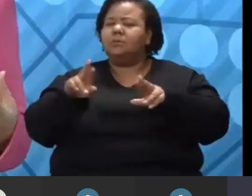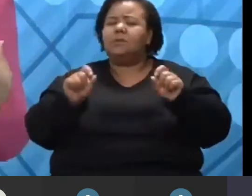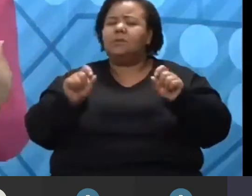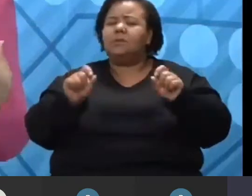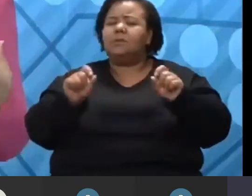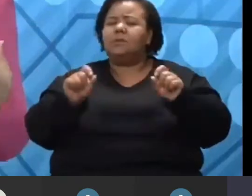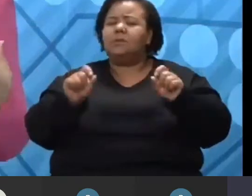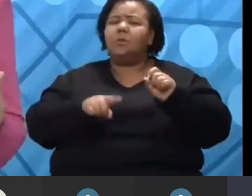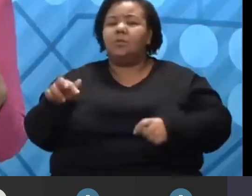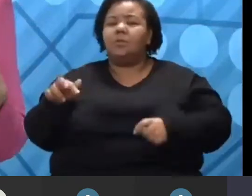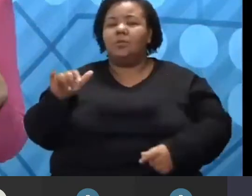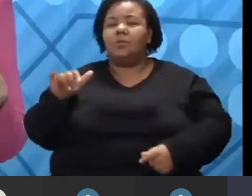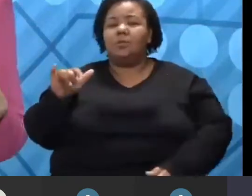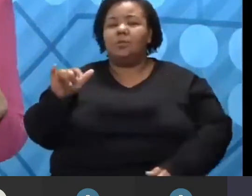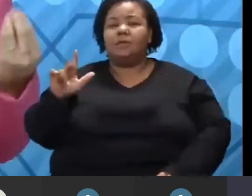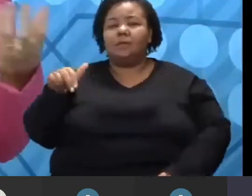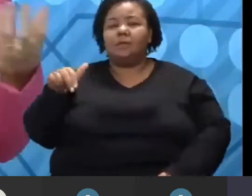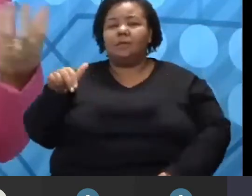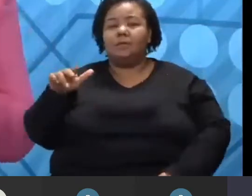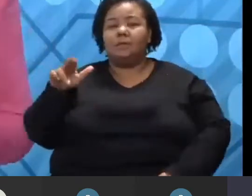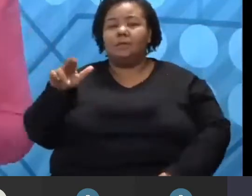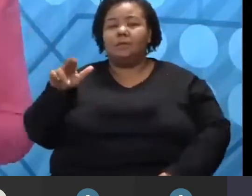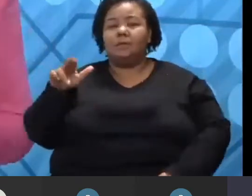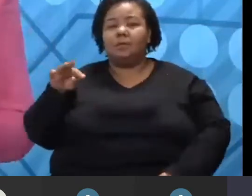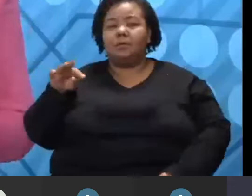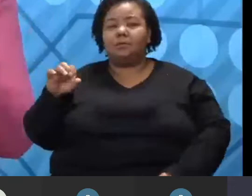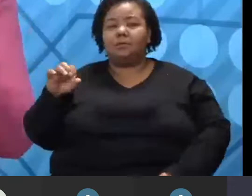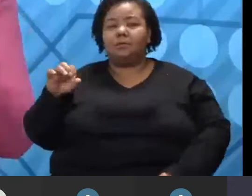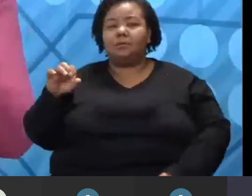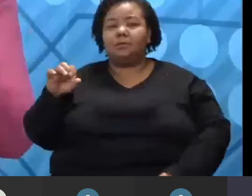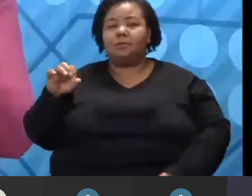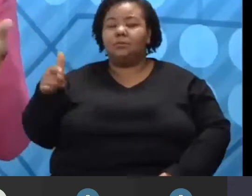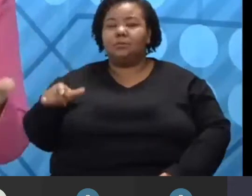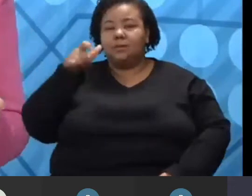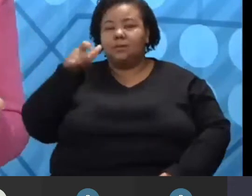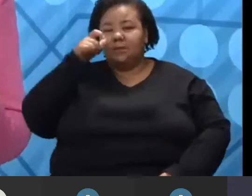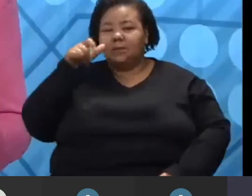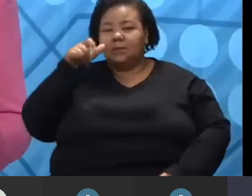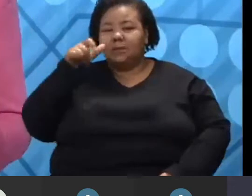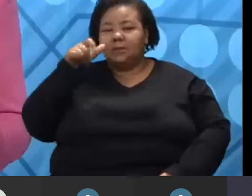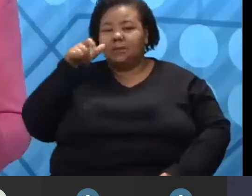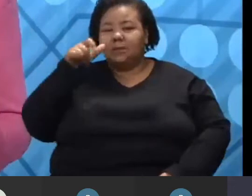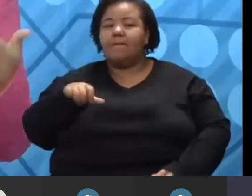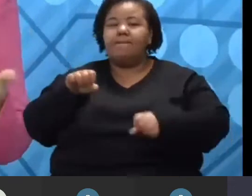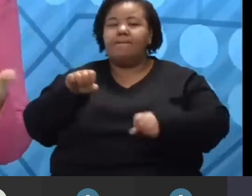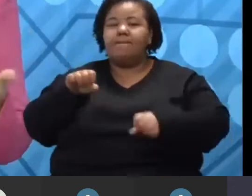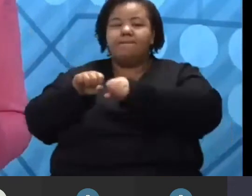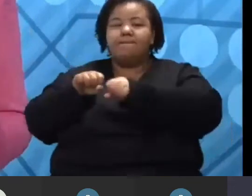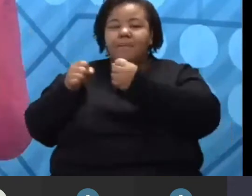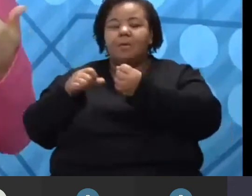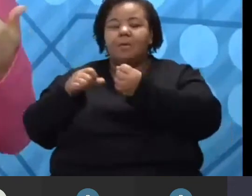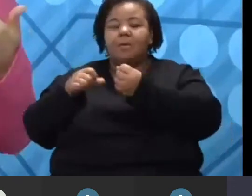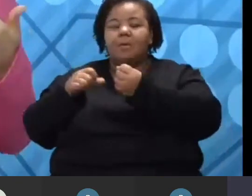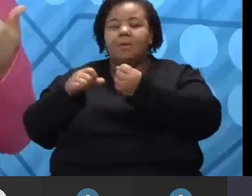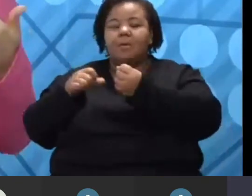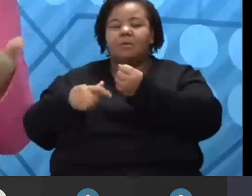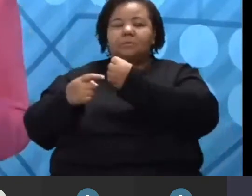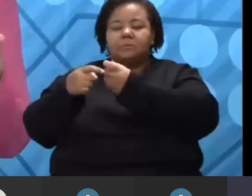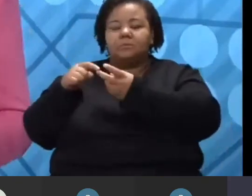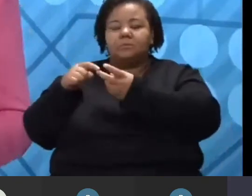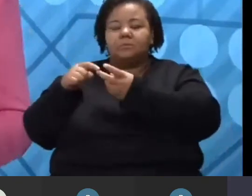O fungo filamentoso é aquele que você enxerga no ambiente. Então, você observa um pão, um bolor, uma banana,